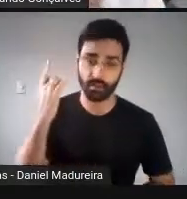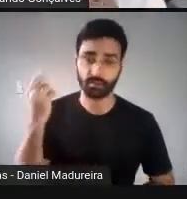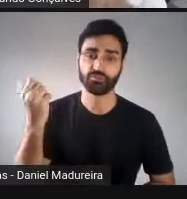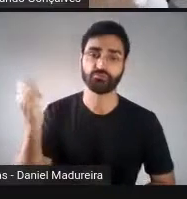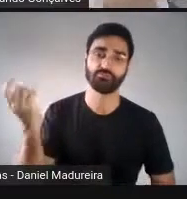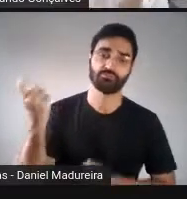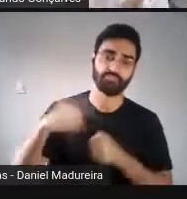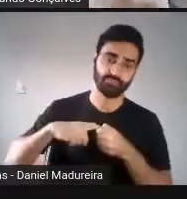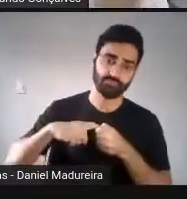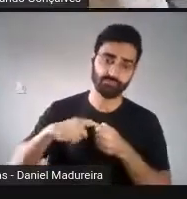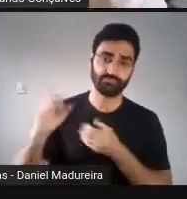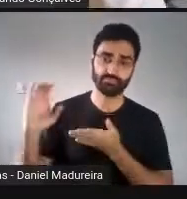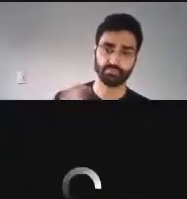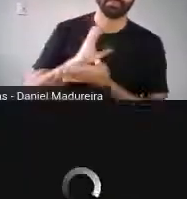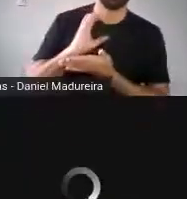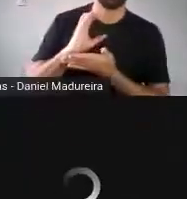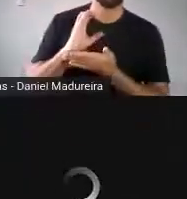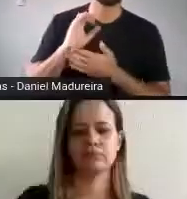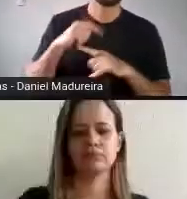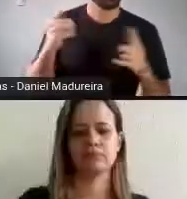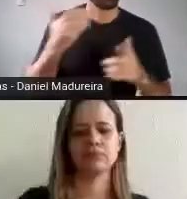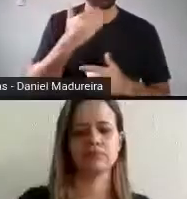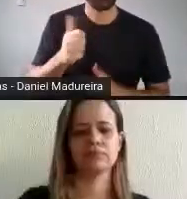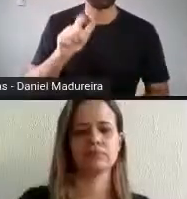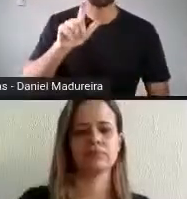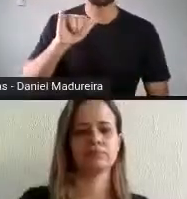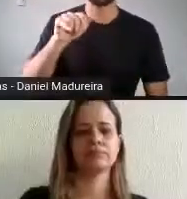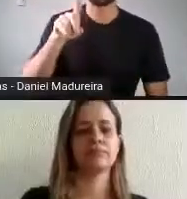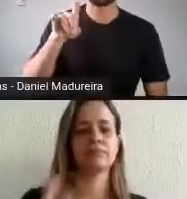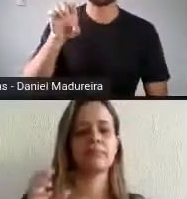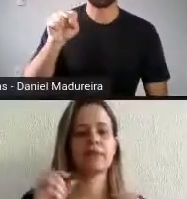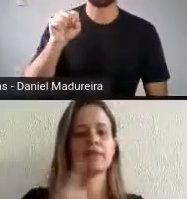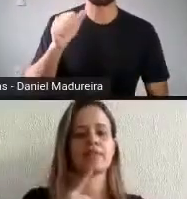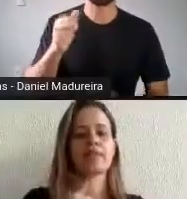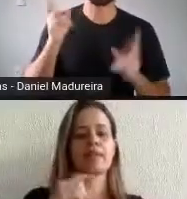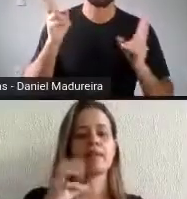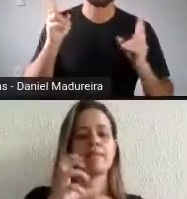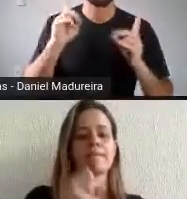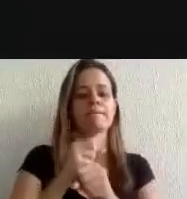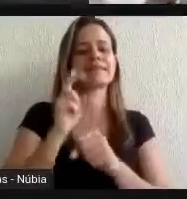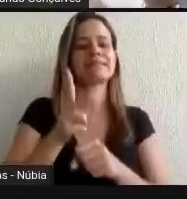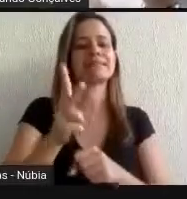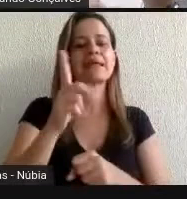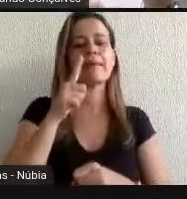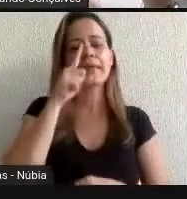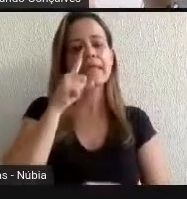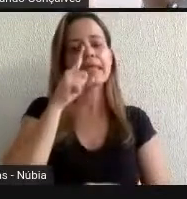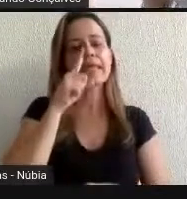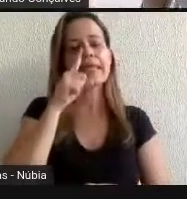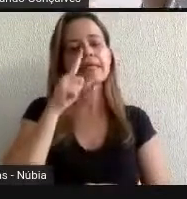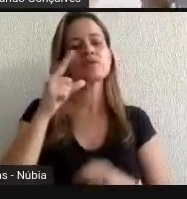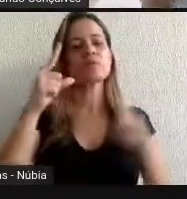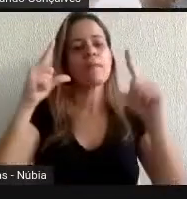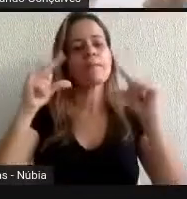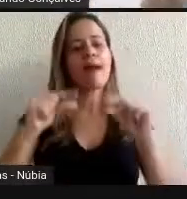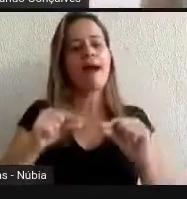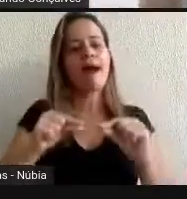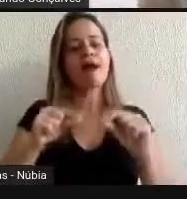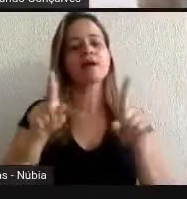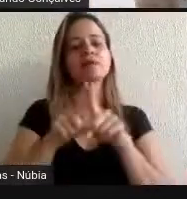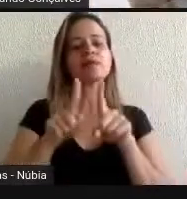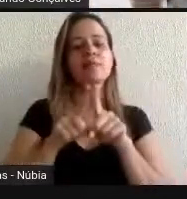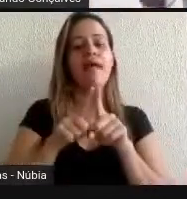tem que ser no mesmo dia ou no mais tardar no dia seguinte, tá? Então, assim, sempre um risco muito baixo e uma